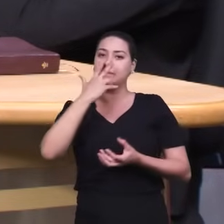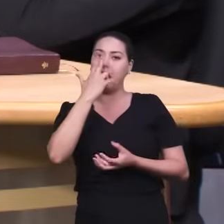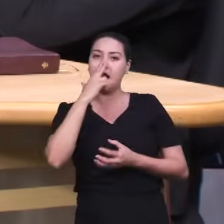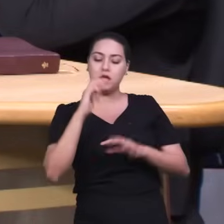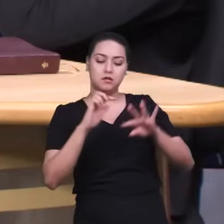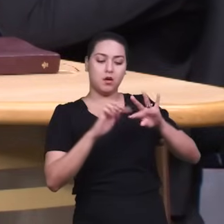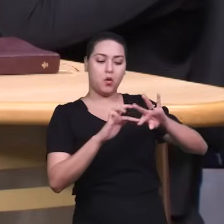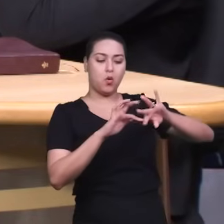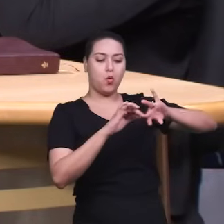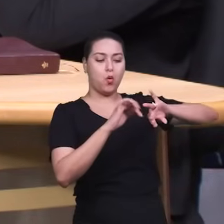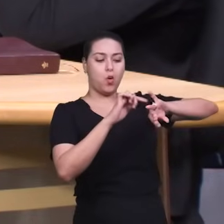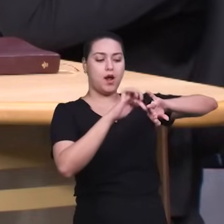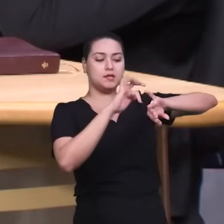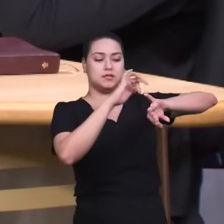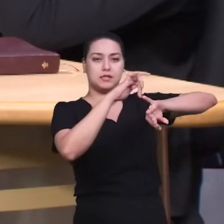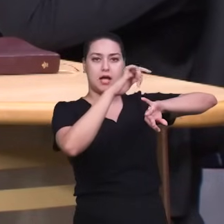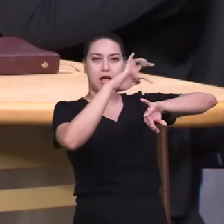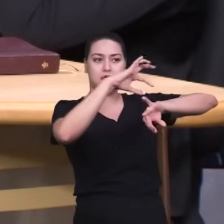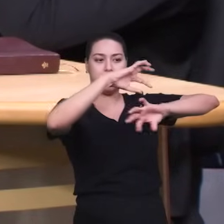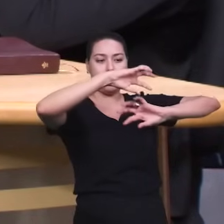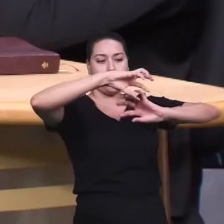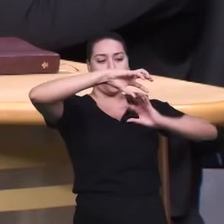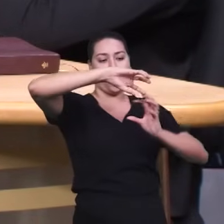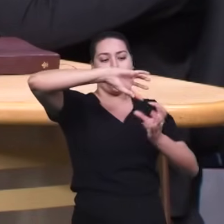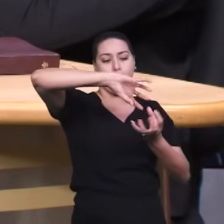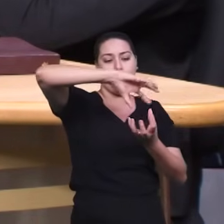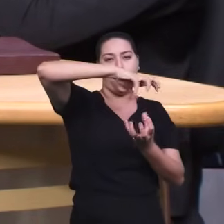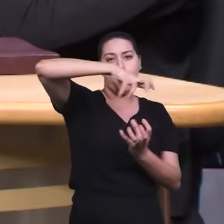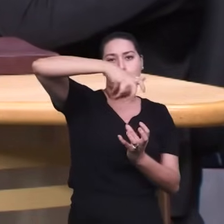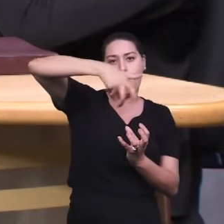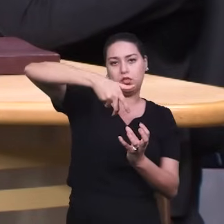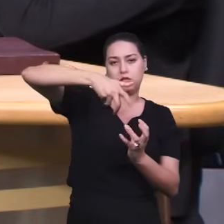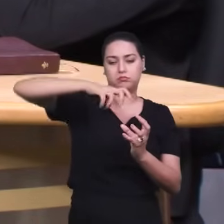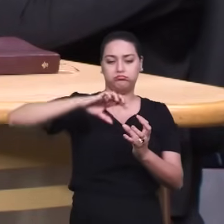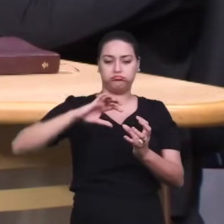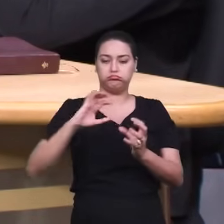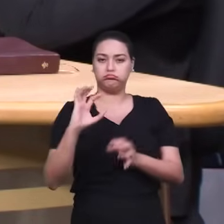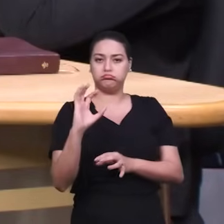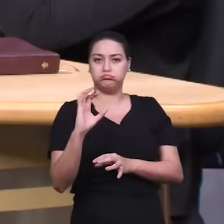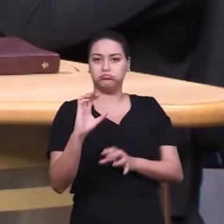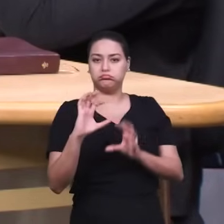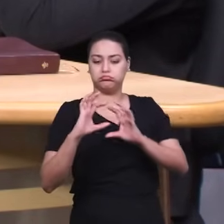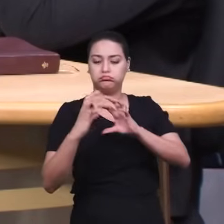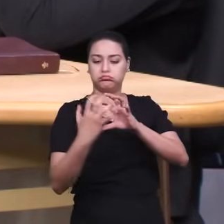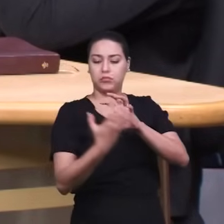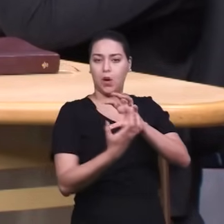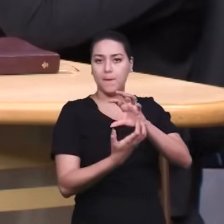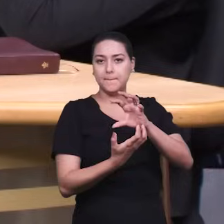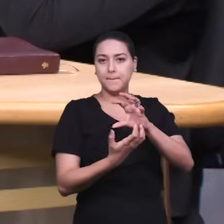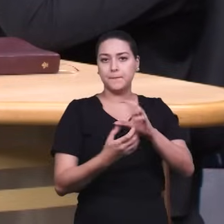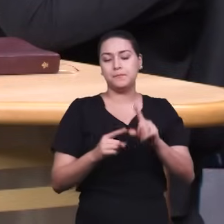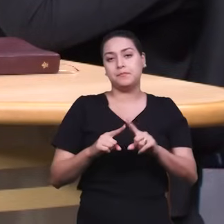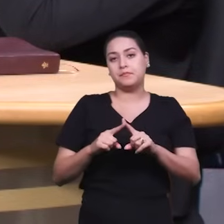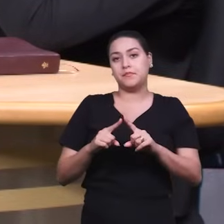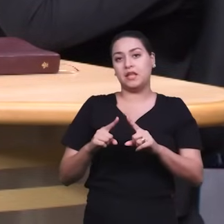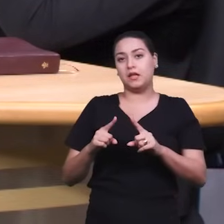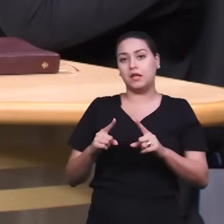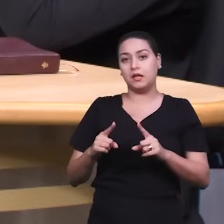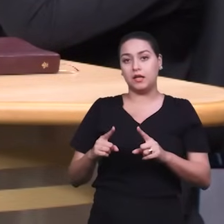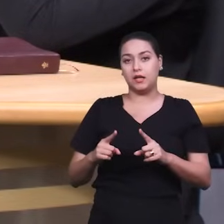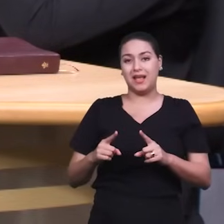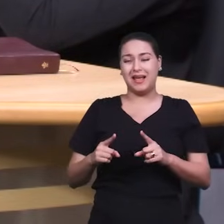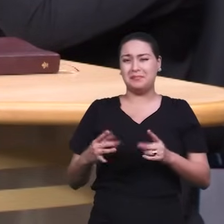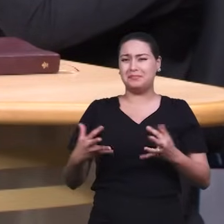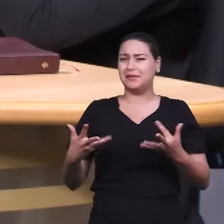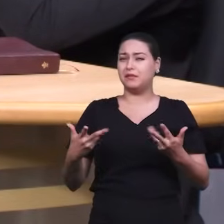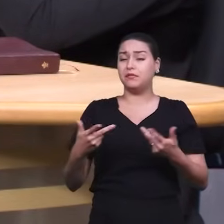formato espiral, né? Como se fosse uma escada. Uhum. Então, é uma escada espiralada, vamos dizer assim, né? E